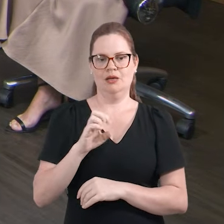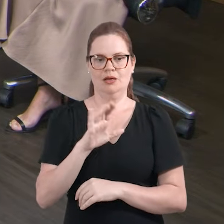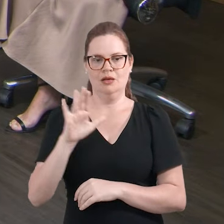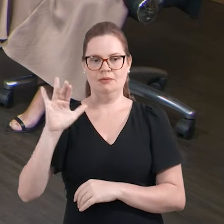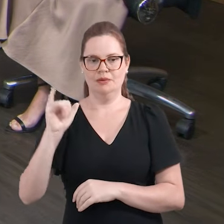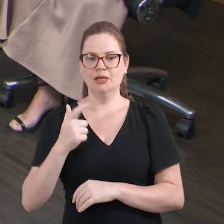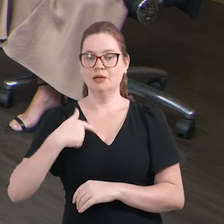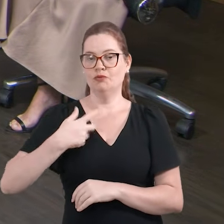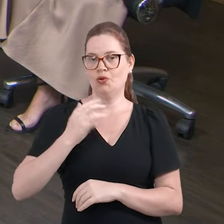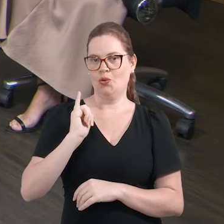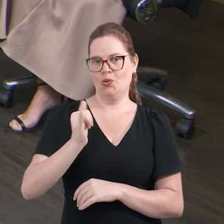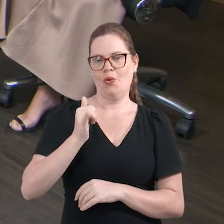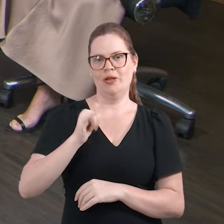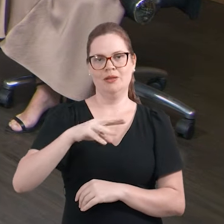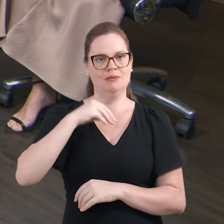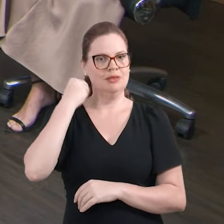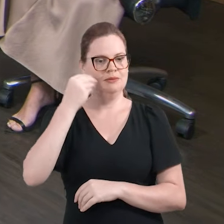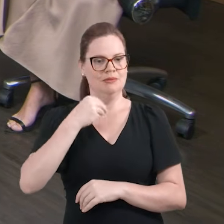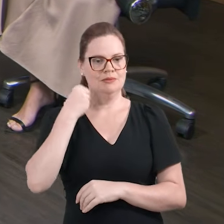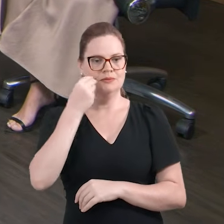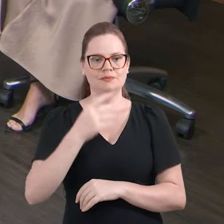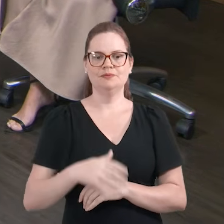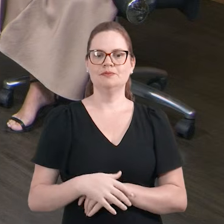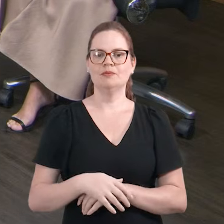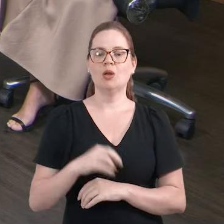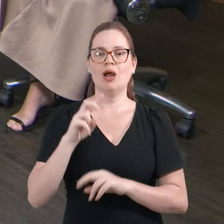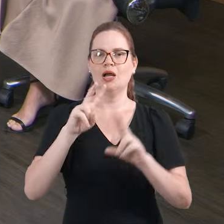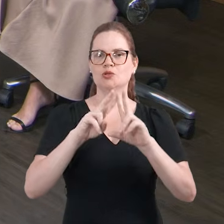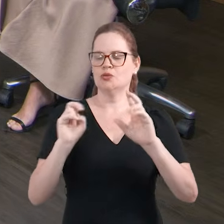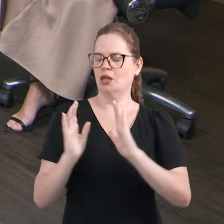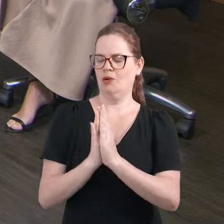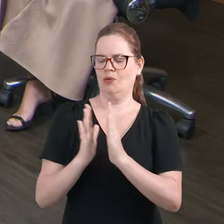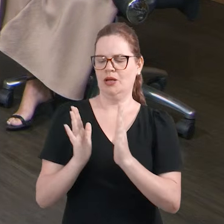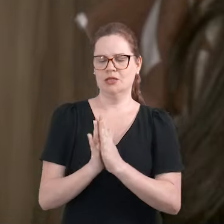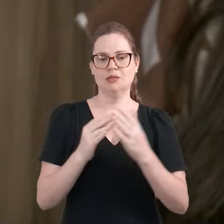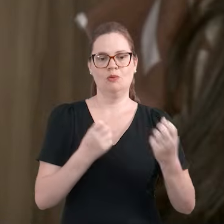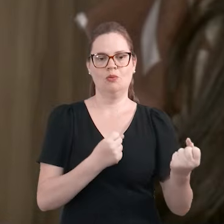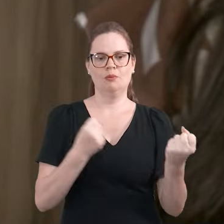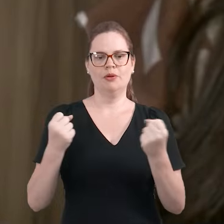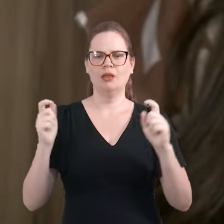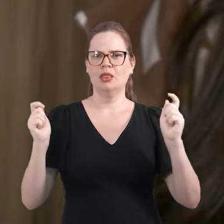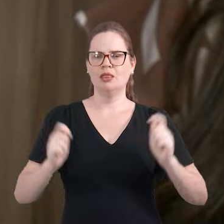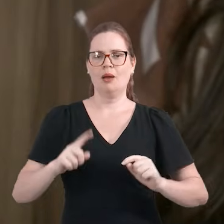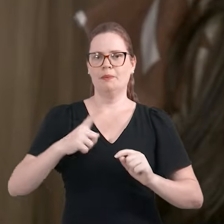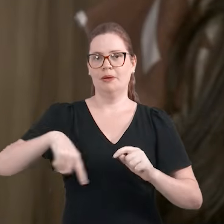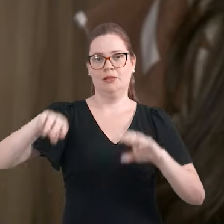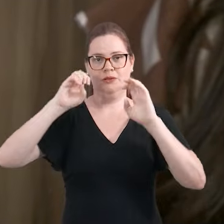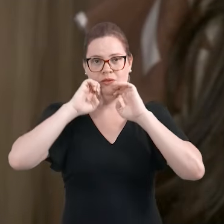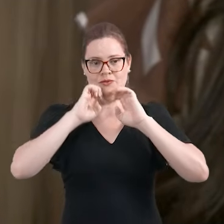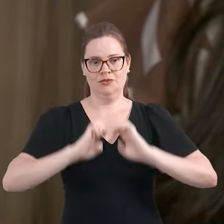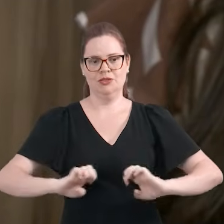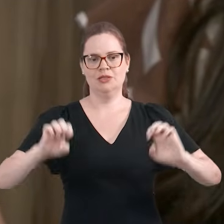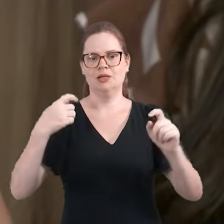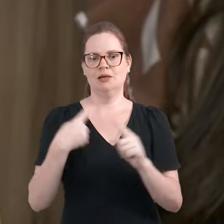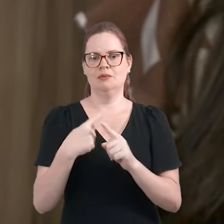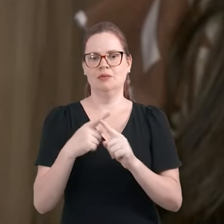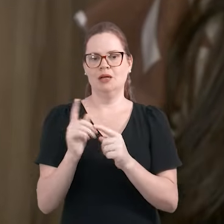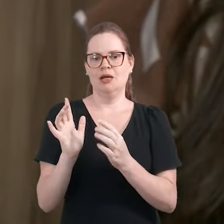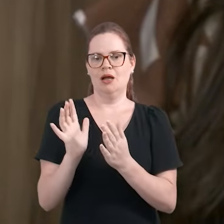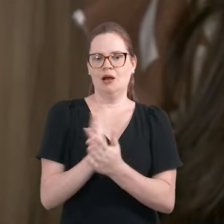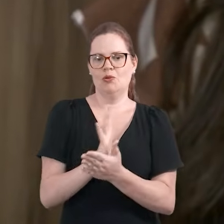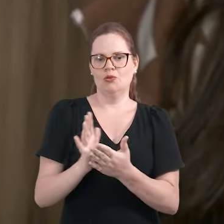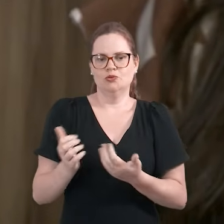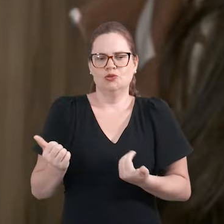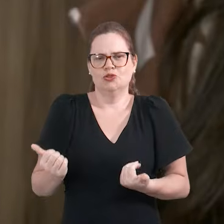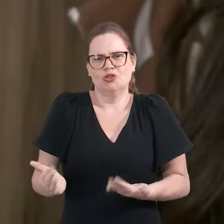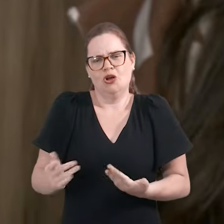una experiencia que es el poder que tiene la oración para evangelizar, que a veces algunos jóvenes como yo